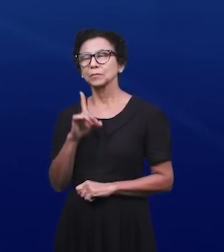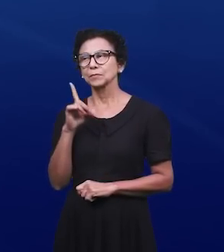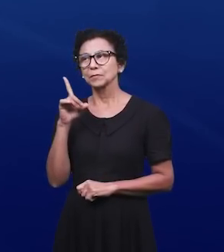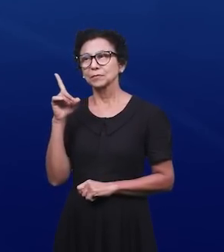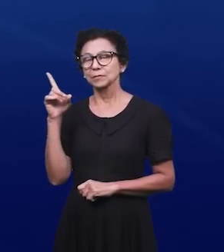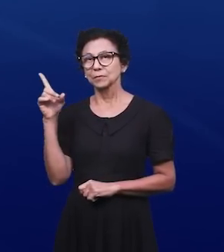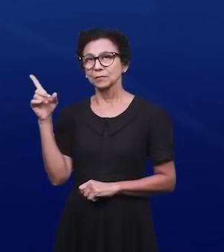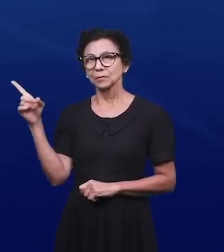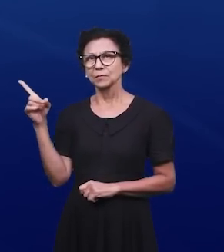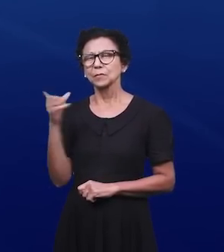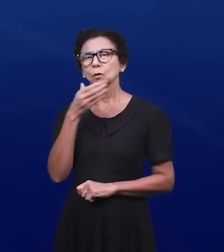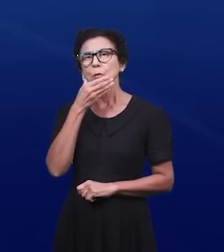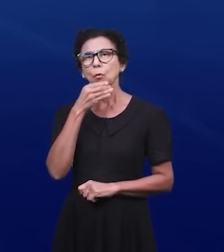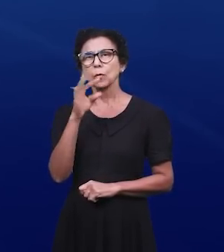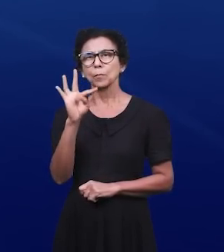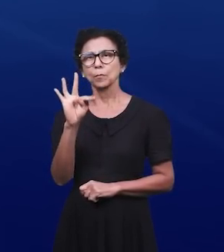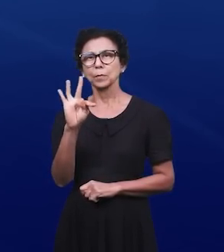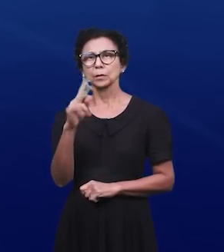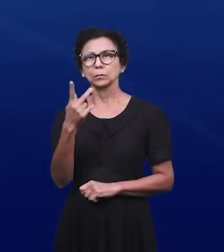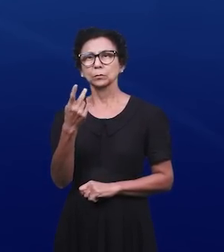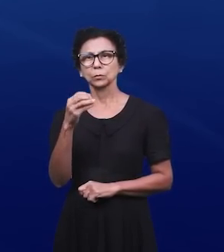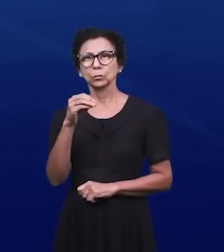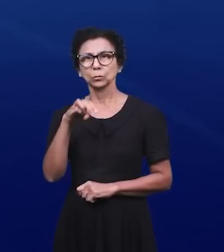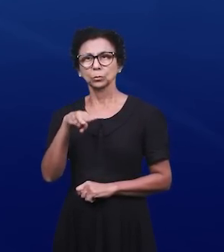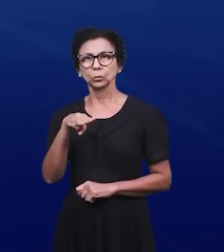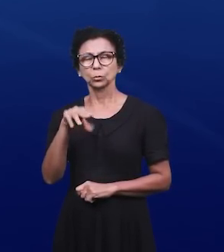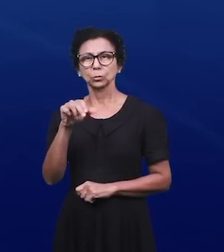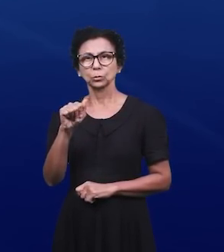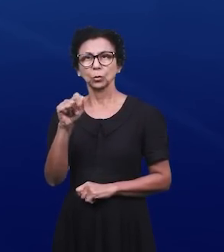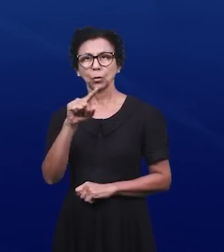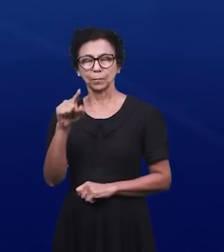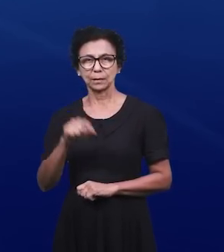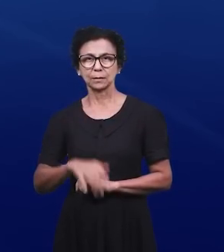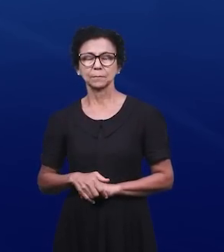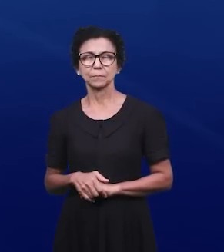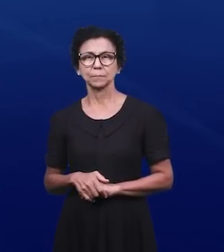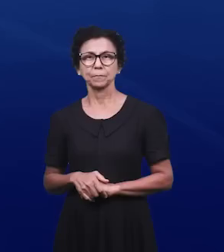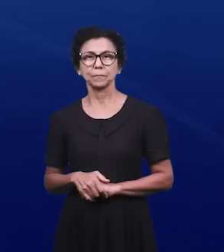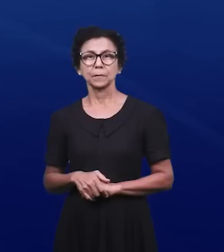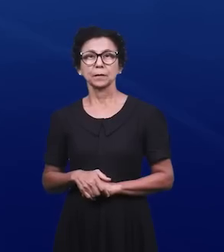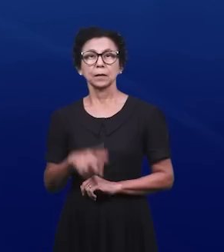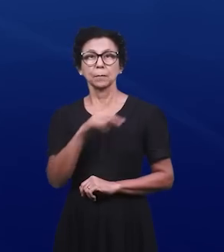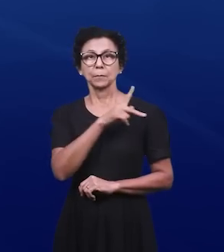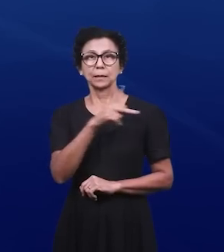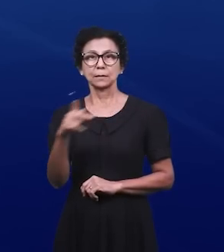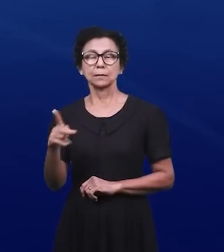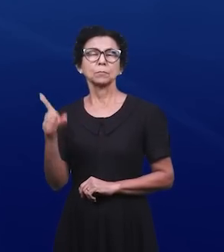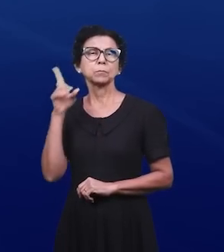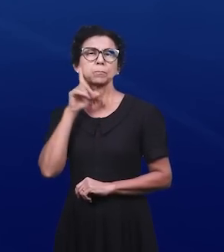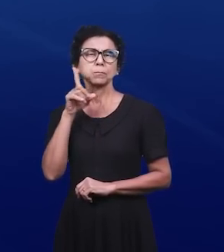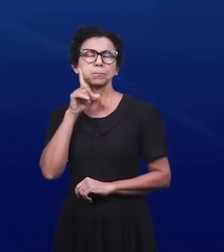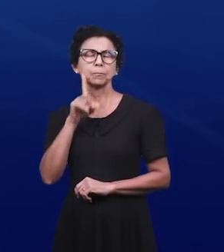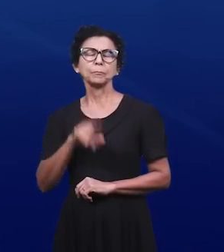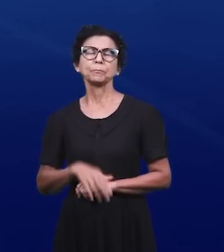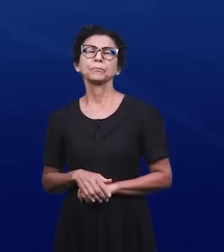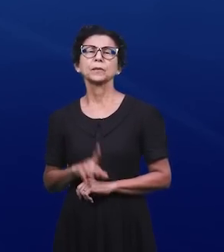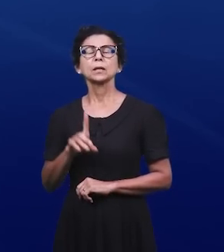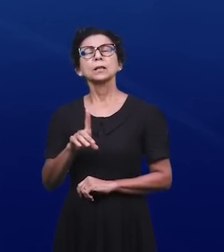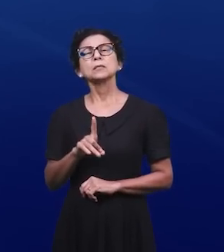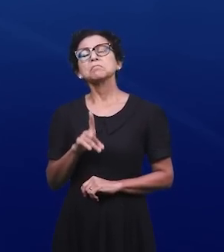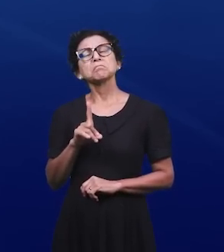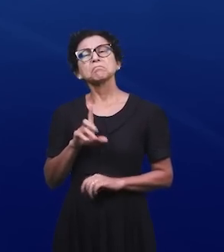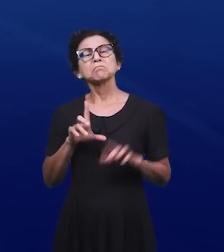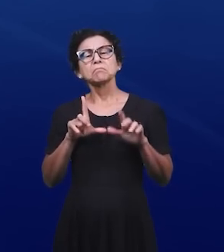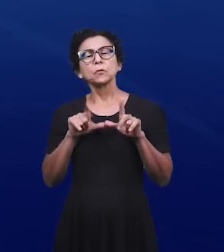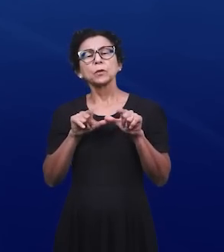cifrante de Thomas Jefferson. Thomas Jefferson foi um presidente dos Estados Unidos. Em uma certa ocasião ele viajou para a França, chegou lá, descobriu